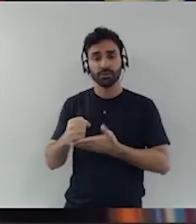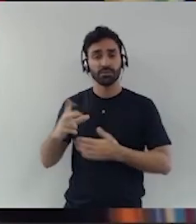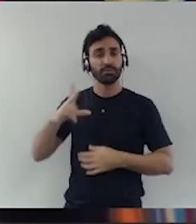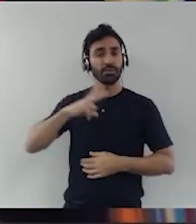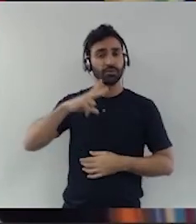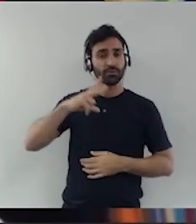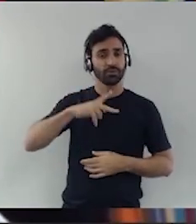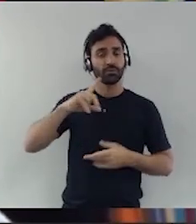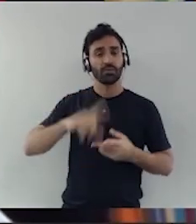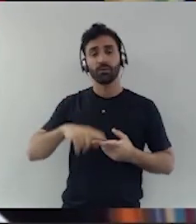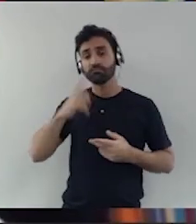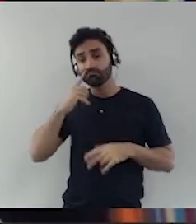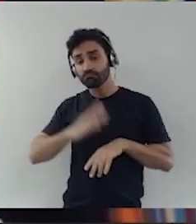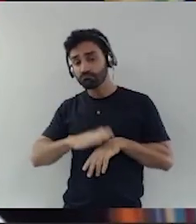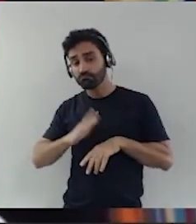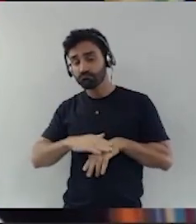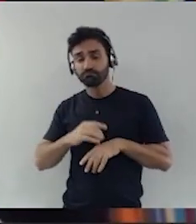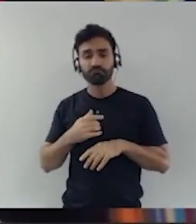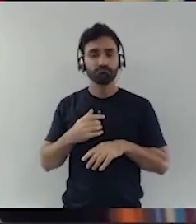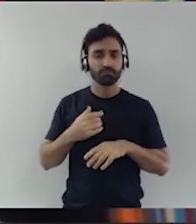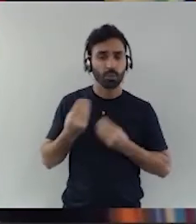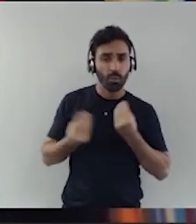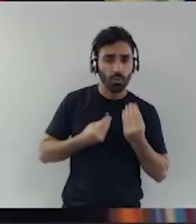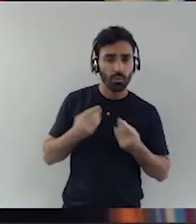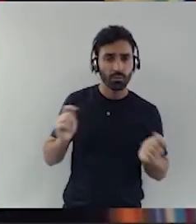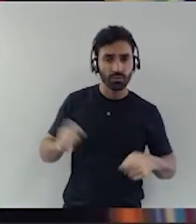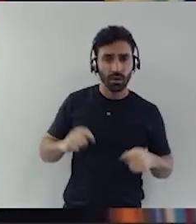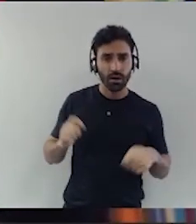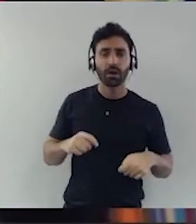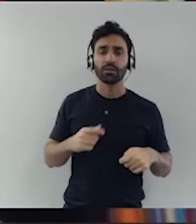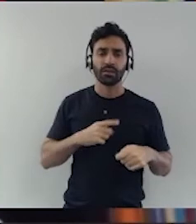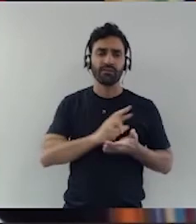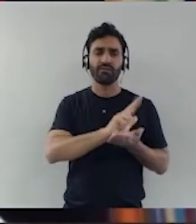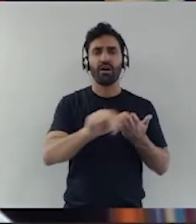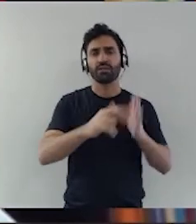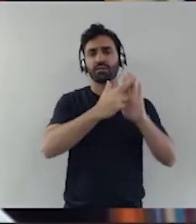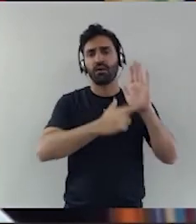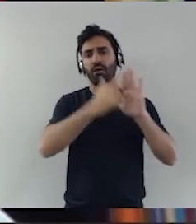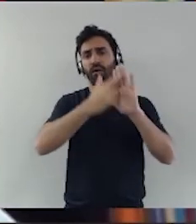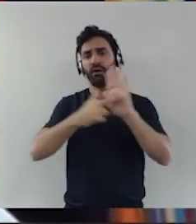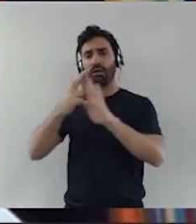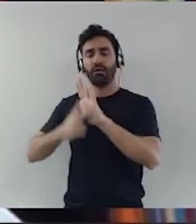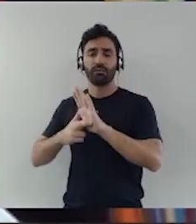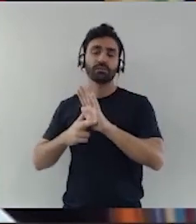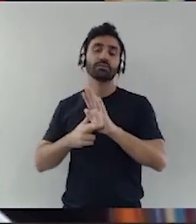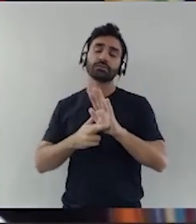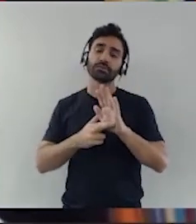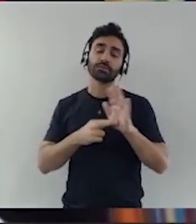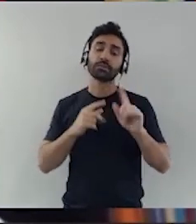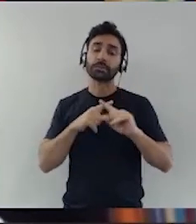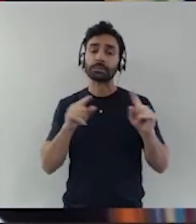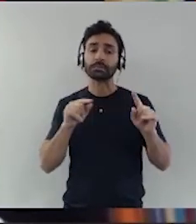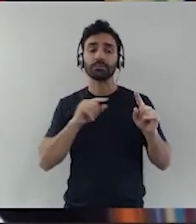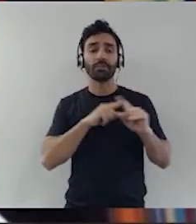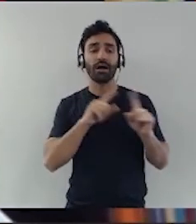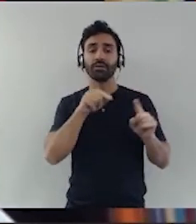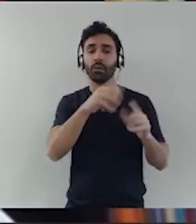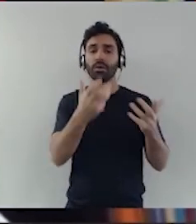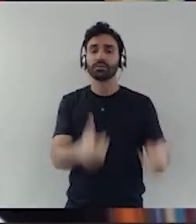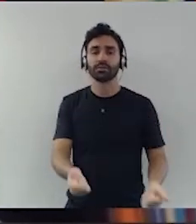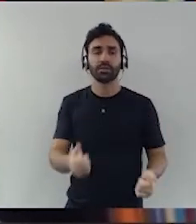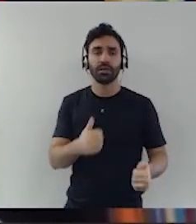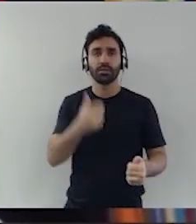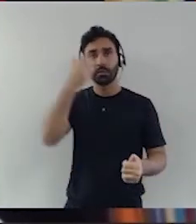privadas, com as potencialidades que se tem de regimes jurídicos diferenciados que não se submetem a essa lógica de que tudo já